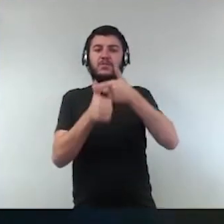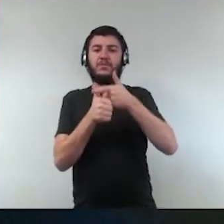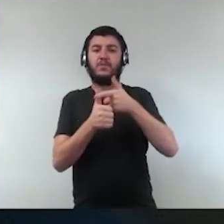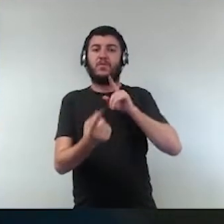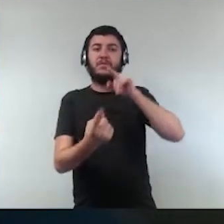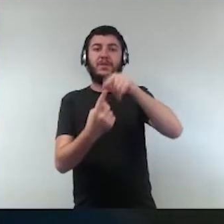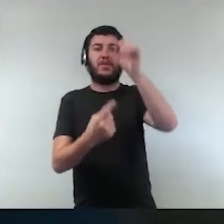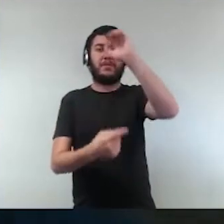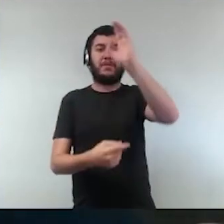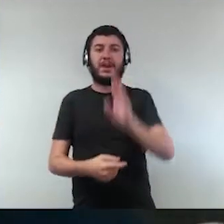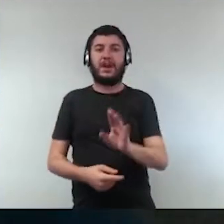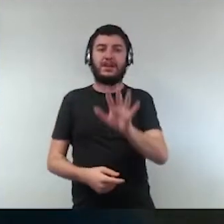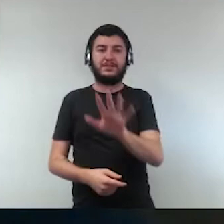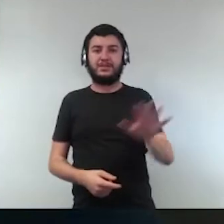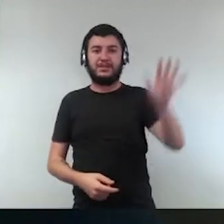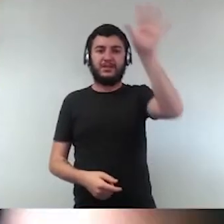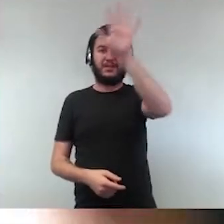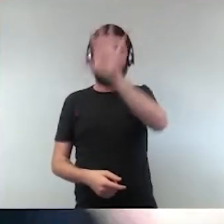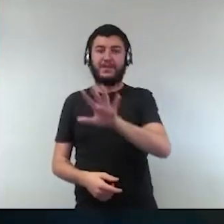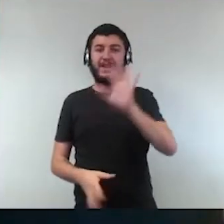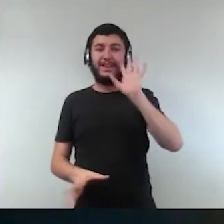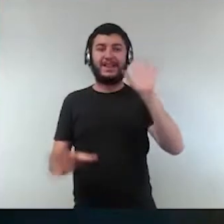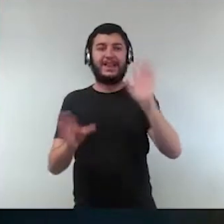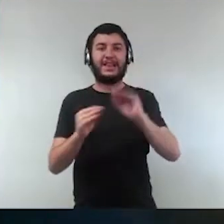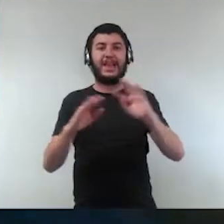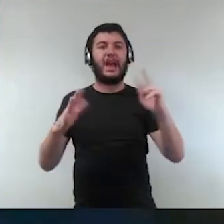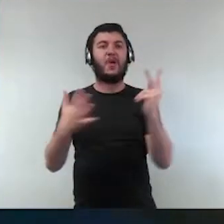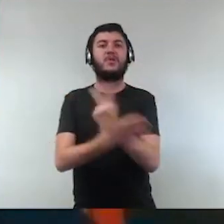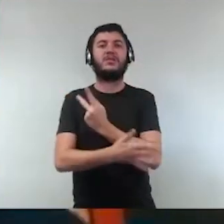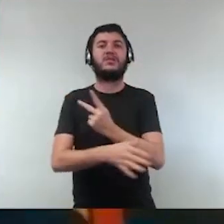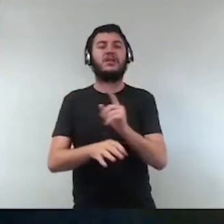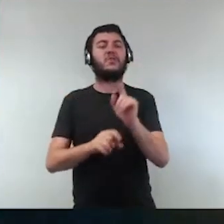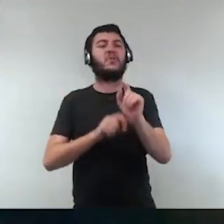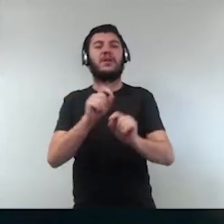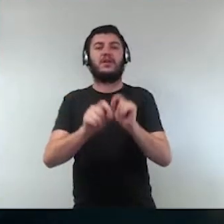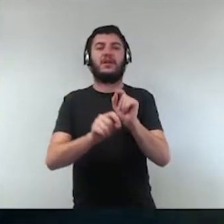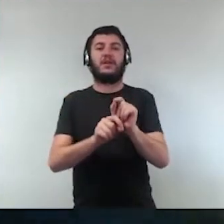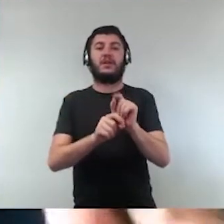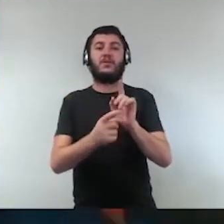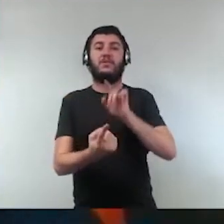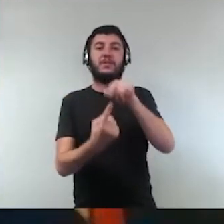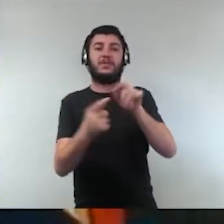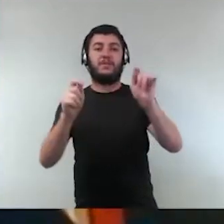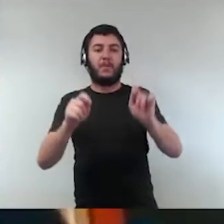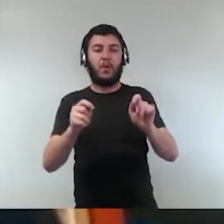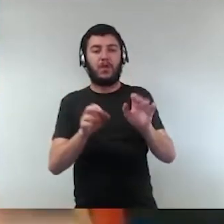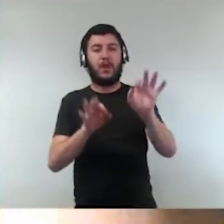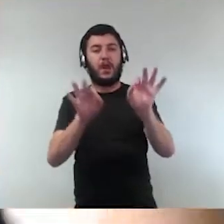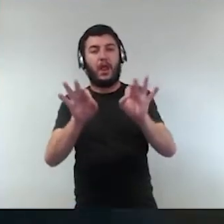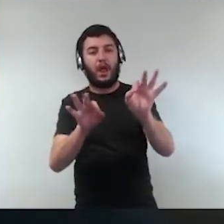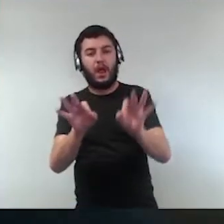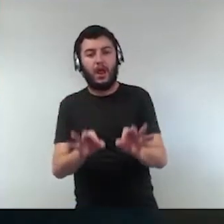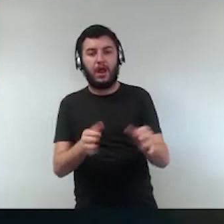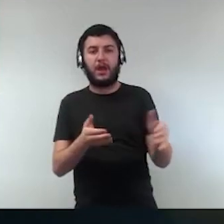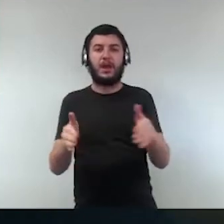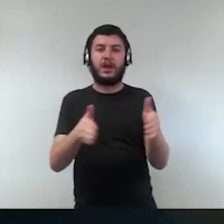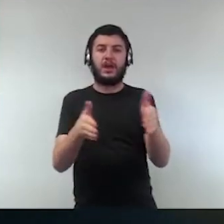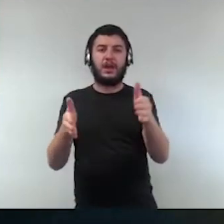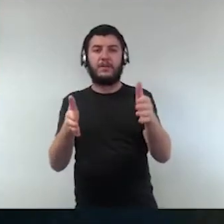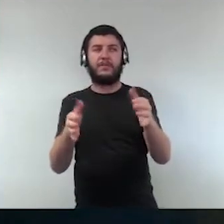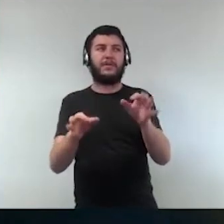acontecendo e direcionar os caminhos. Veja, uma resolução de uma